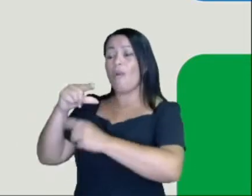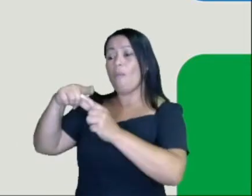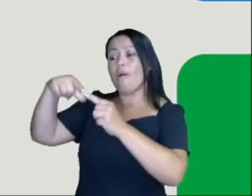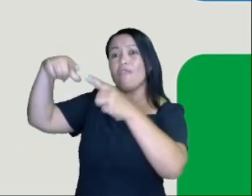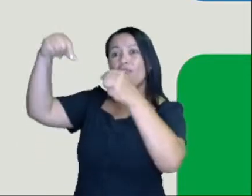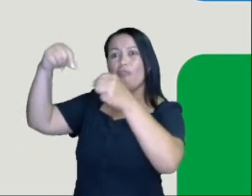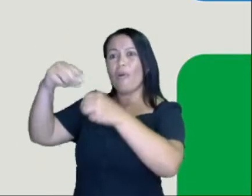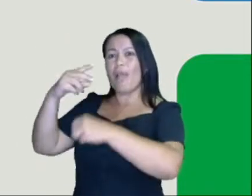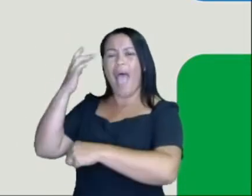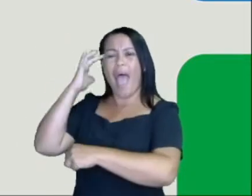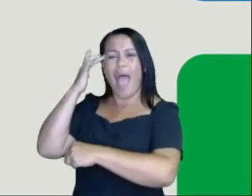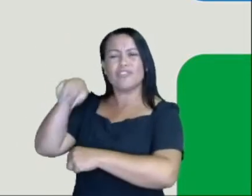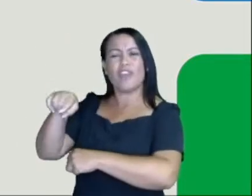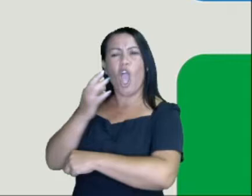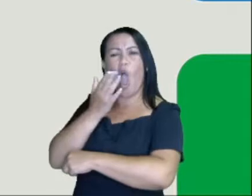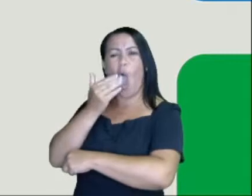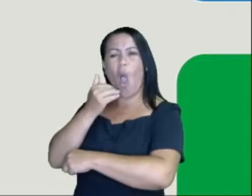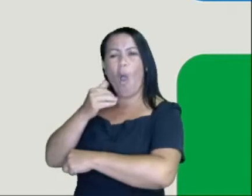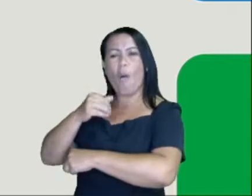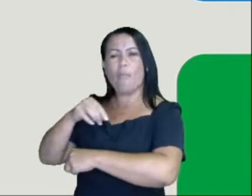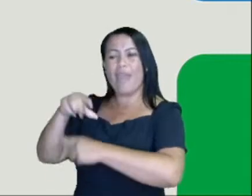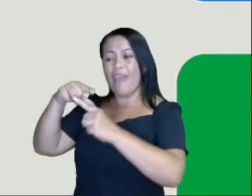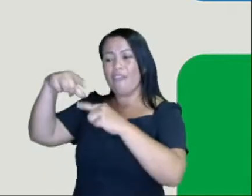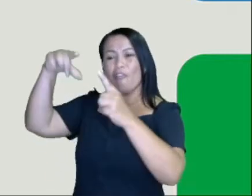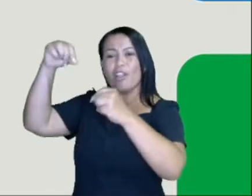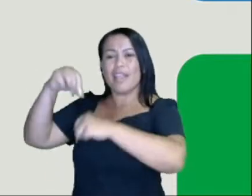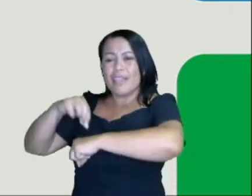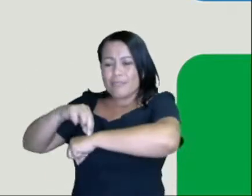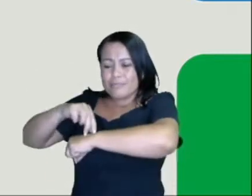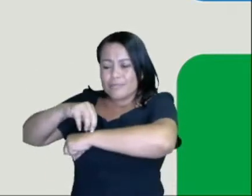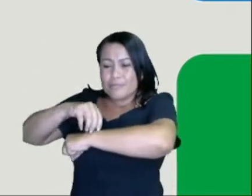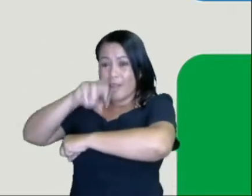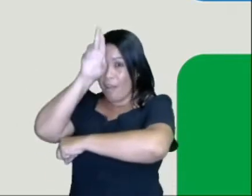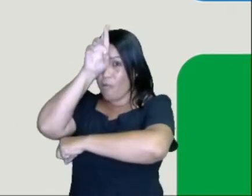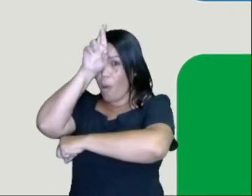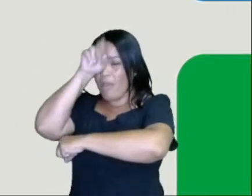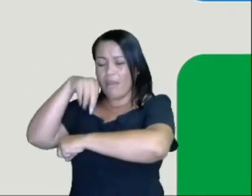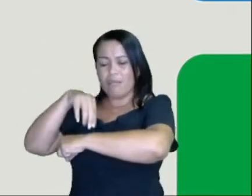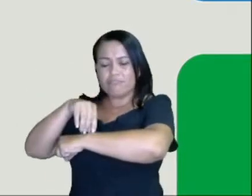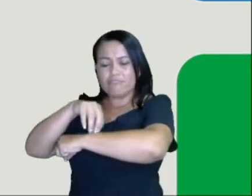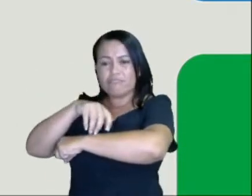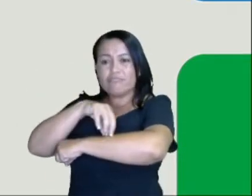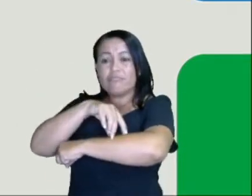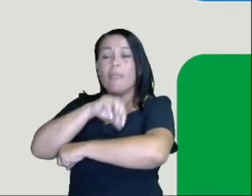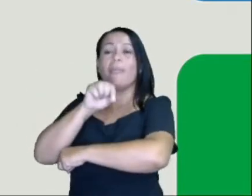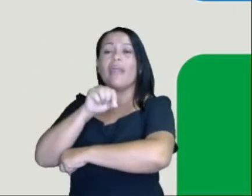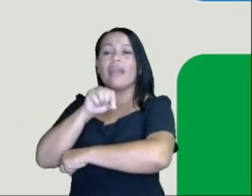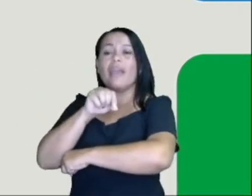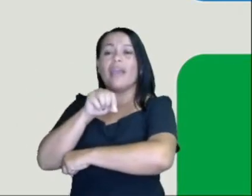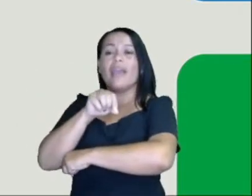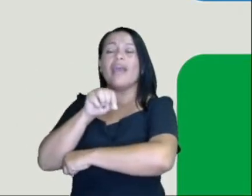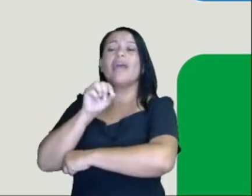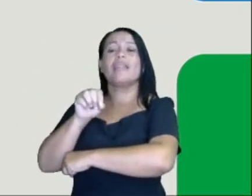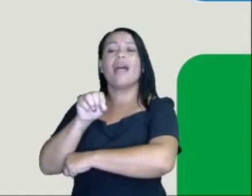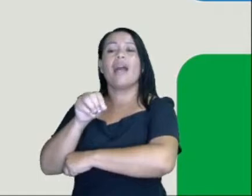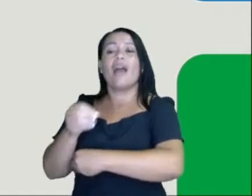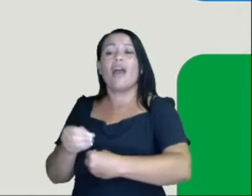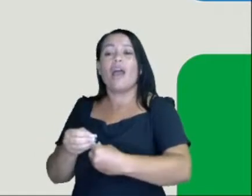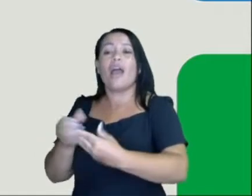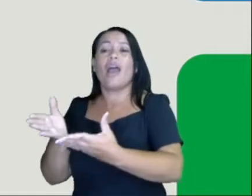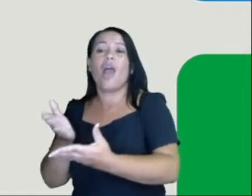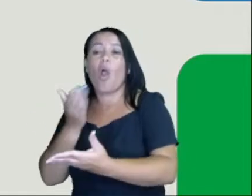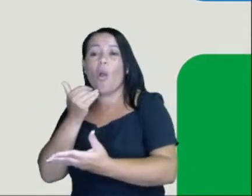vai comer aquela folhinha. Mas não, essa folhinha que a formiga carrega servirá de alimentos para fungos que existem dentro